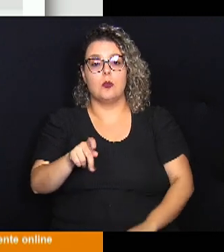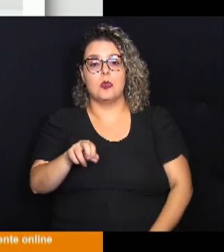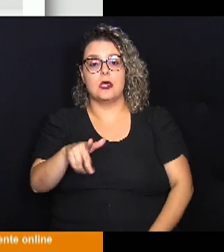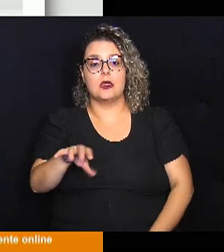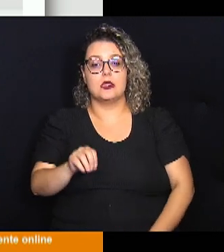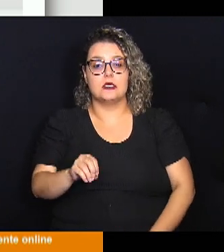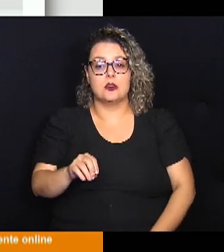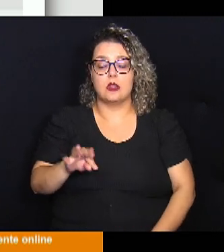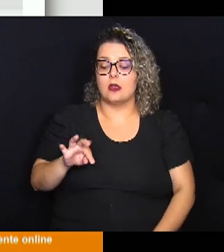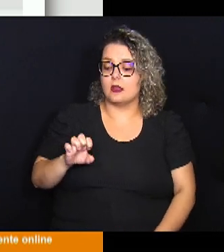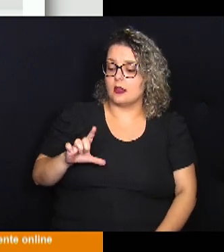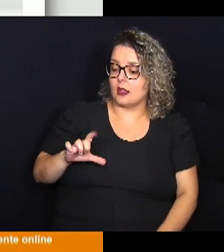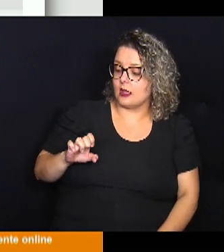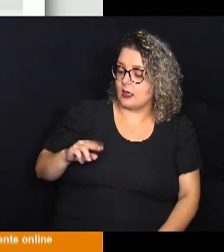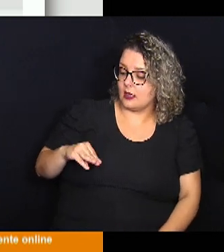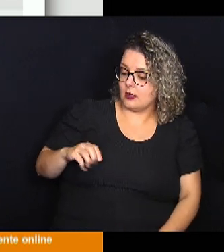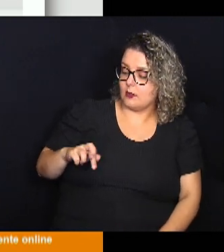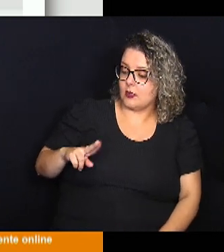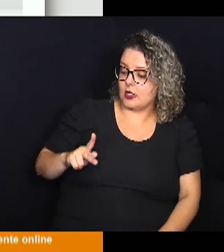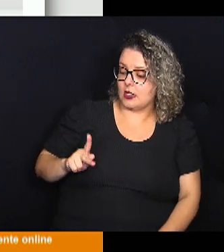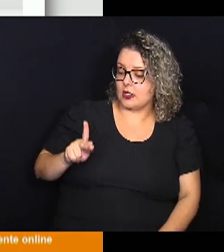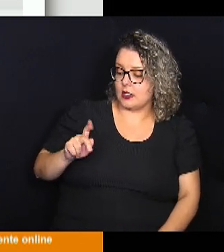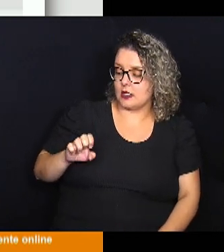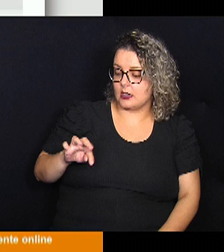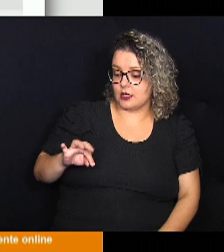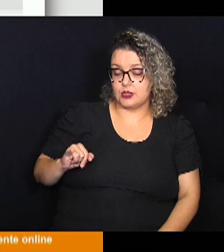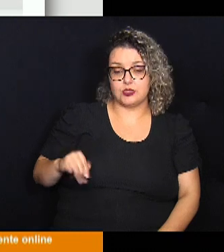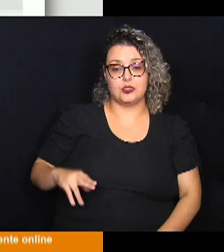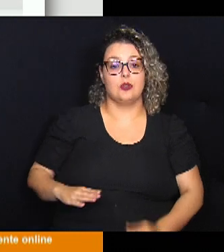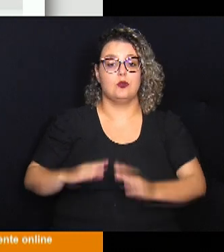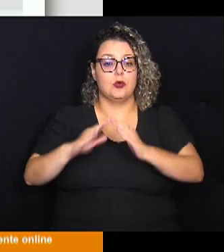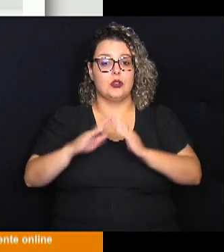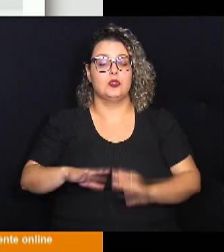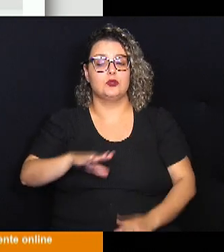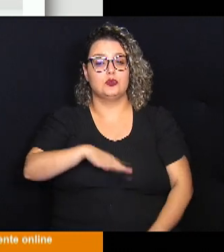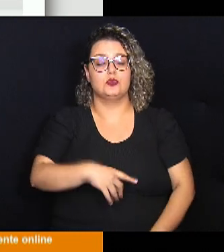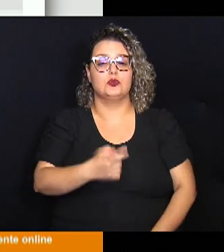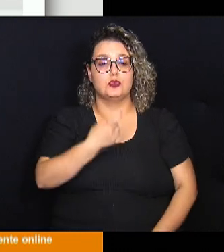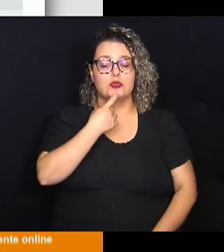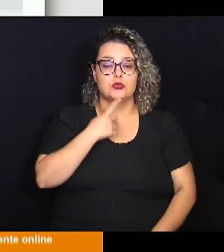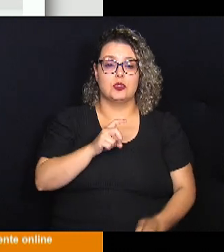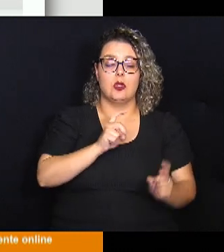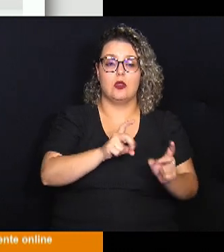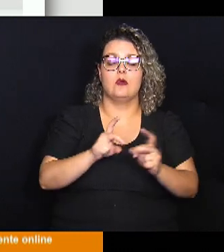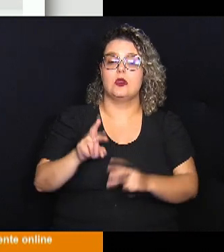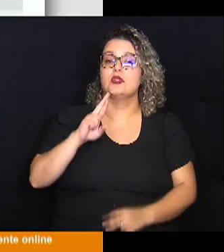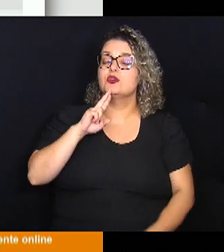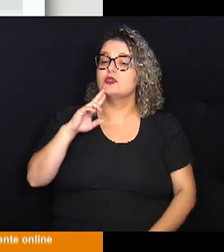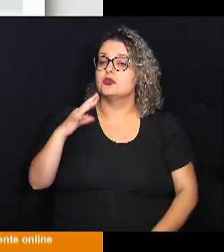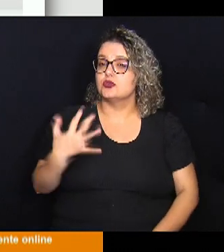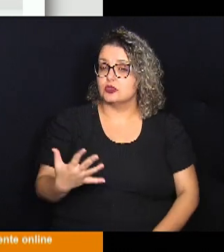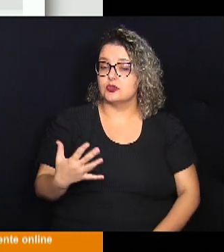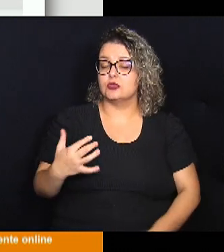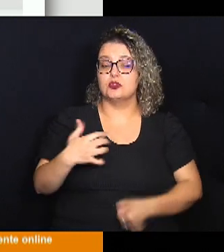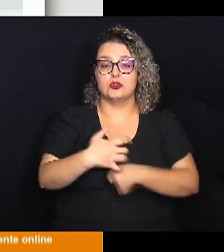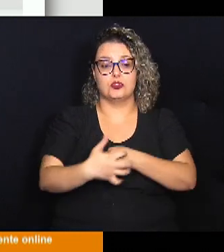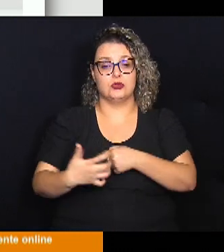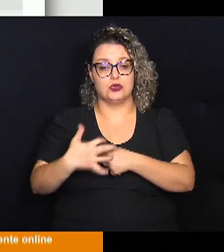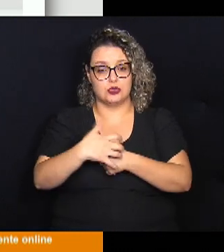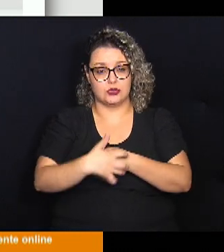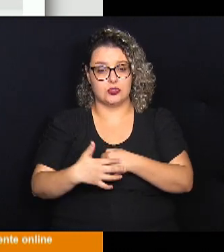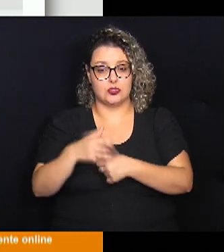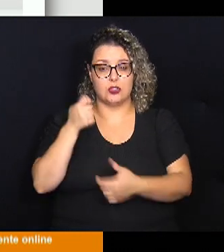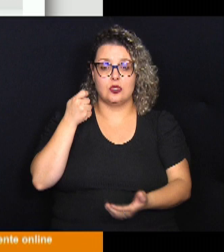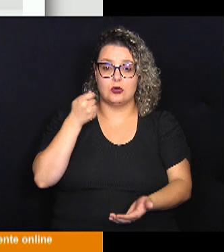telemarketing ativo. Os requisitos são moradores de Campinas para o atendimento de vendas de soluções digitais, vagas